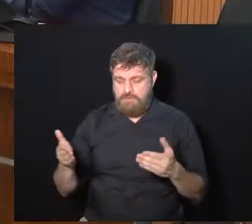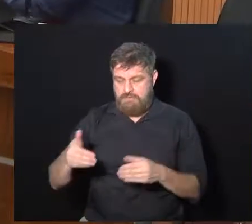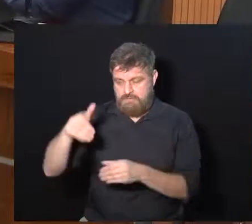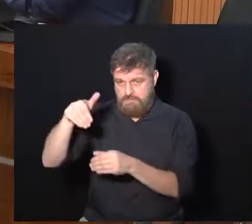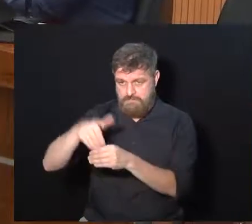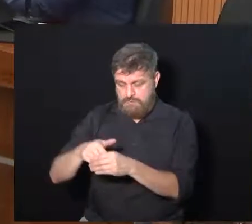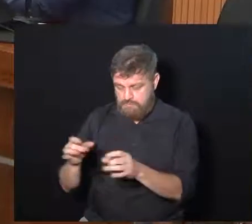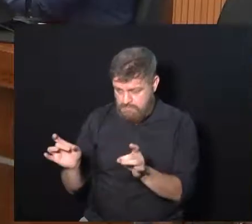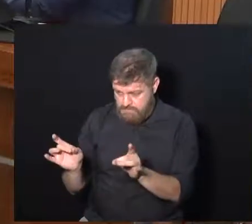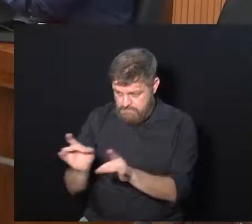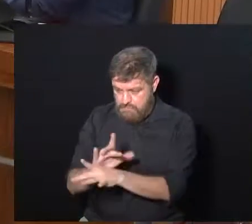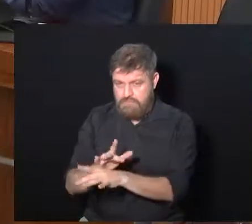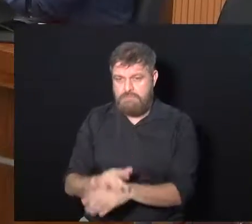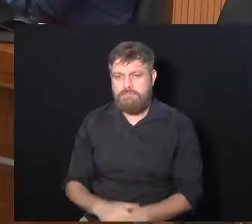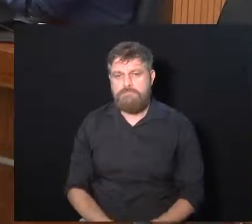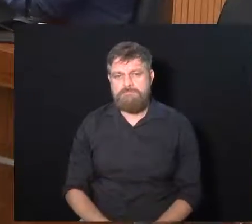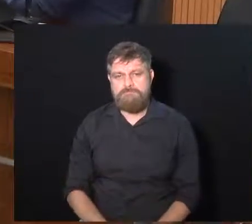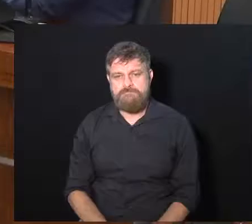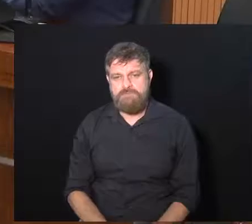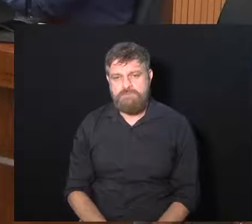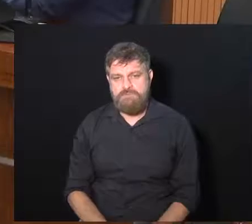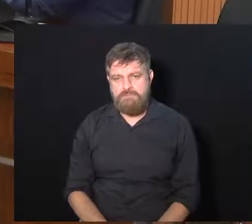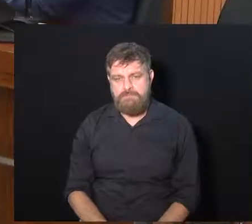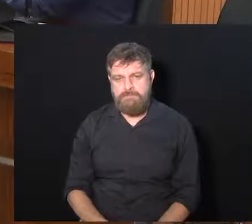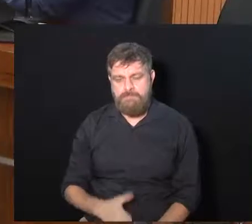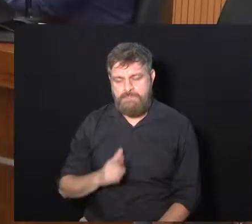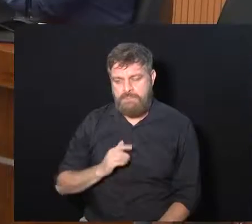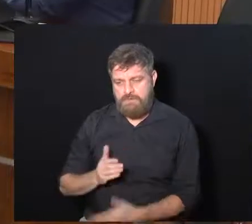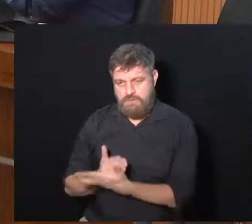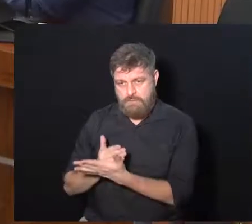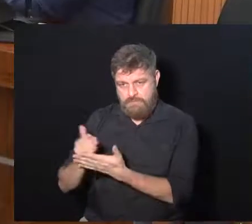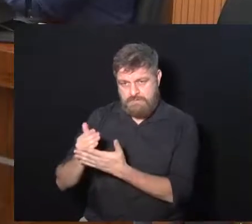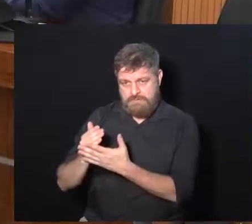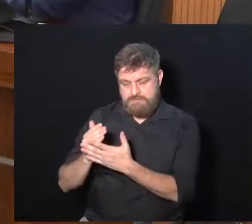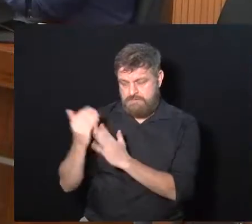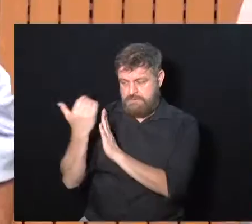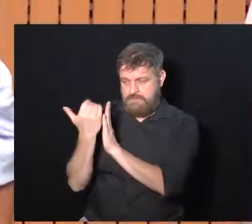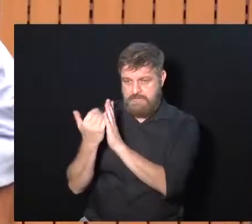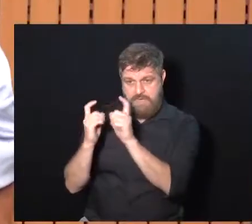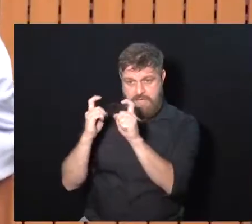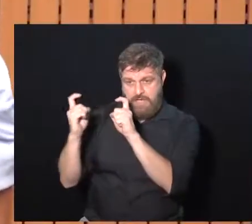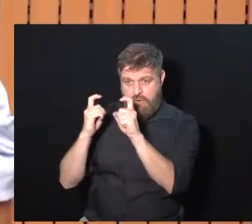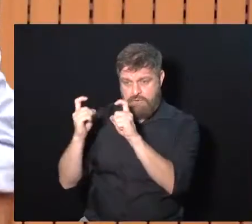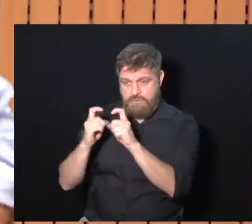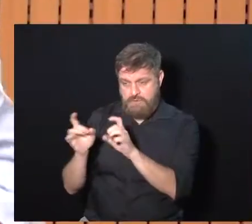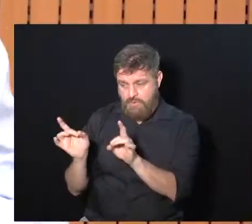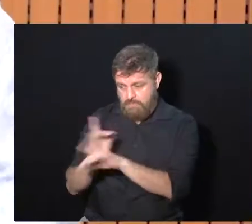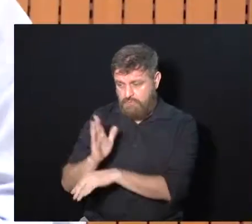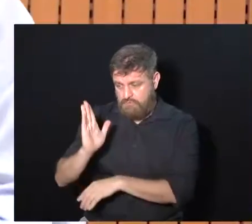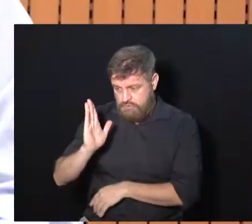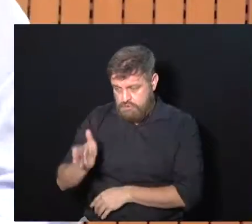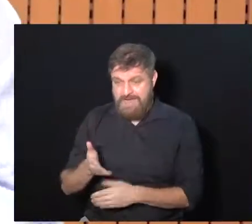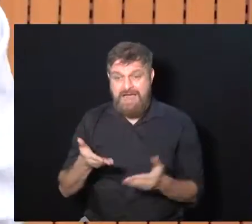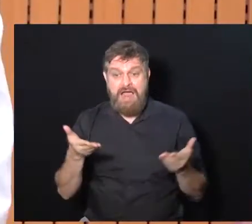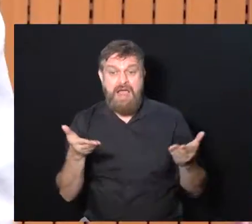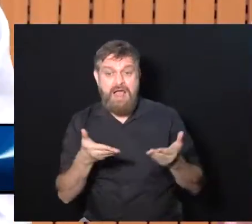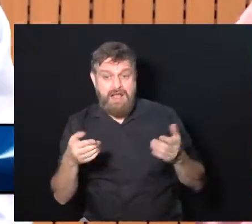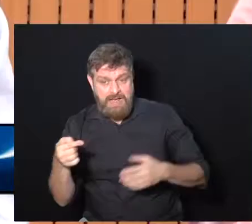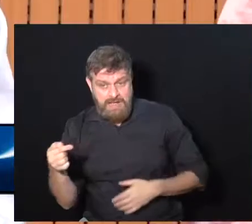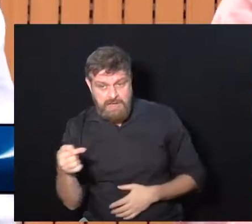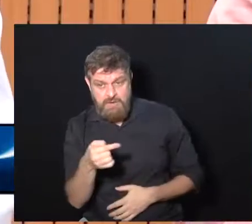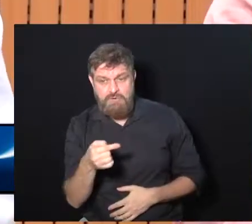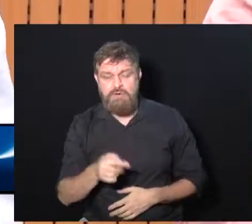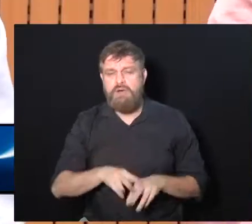voto, está concluída o primeiro ponto da pauta dessa nossa reunião. E agora,